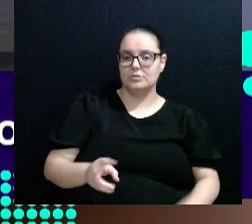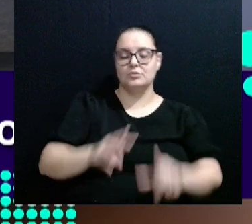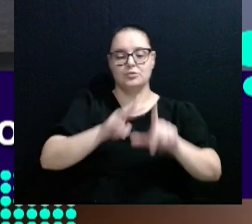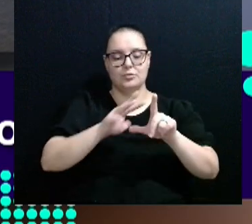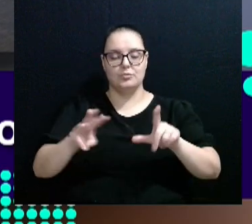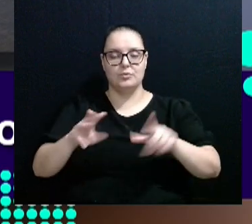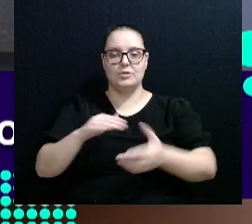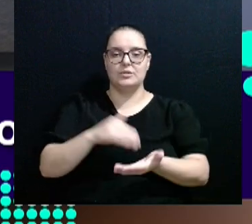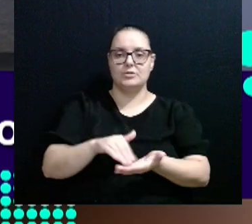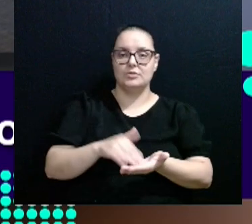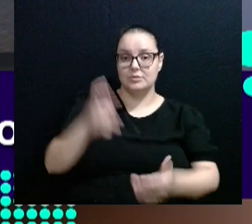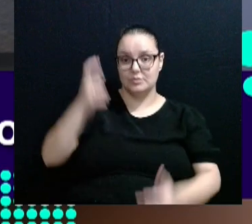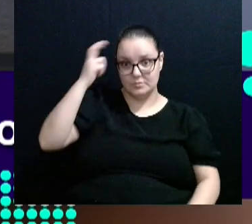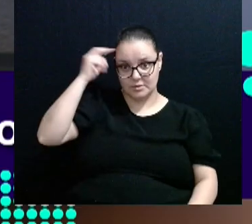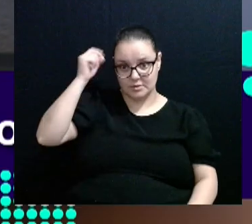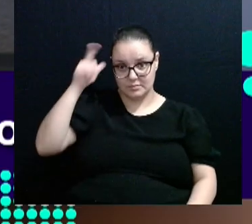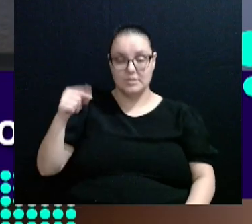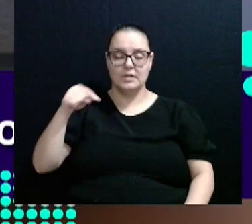Cultura e Turismo de Campinas.